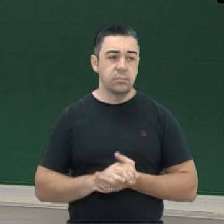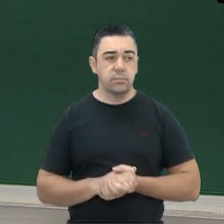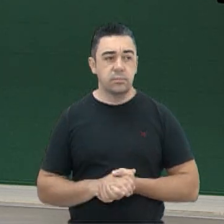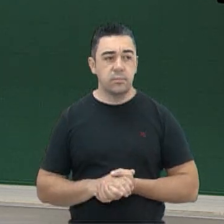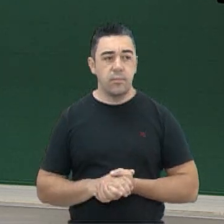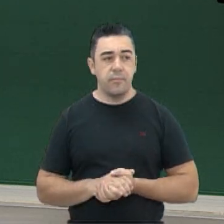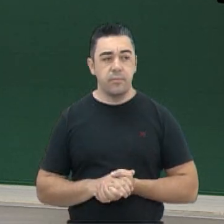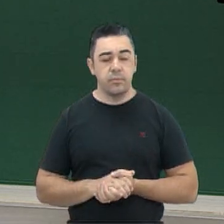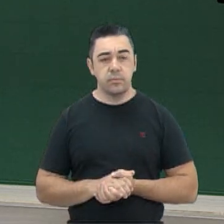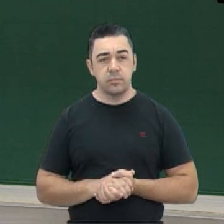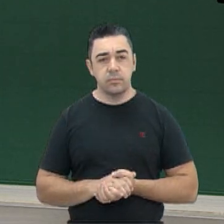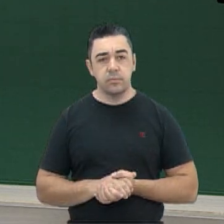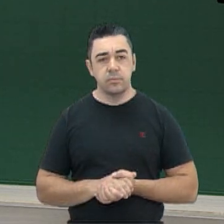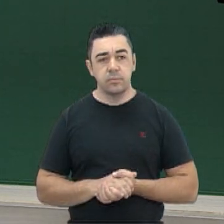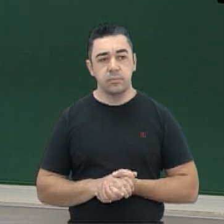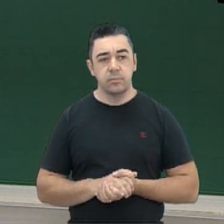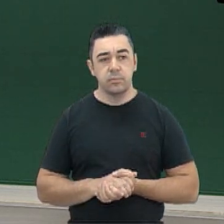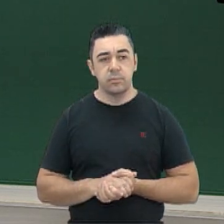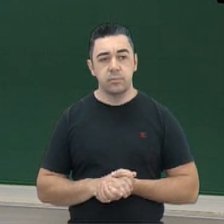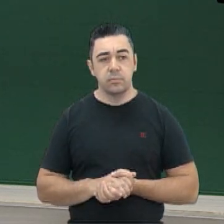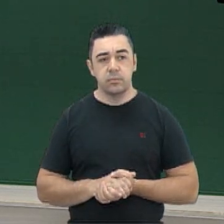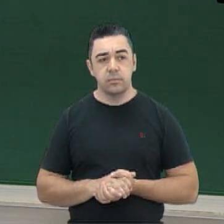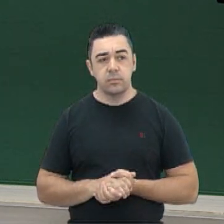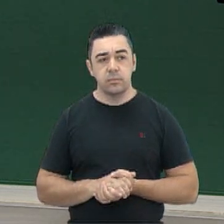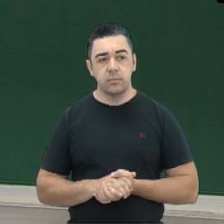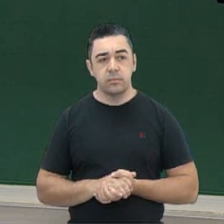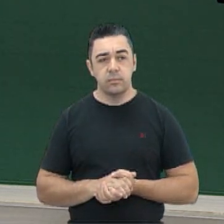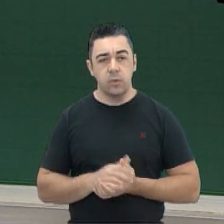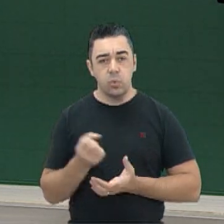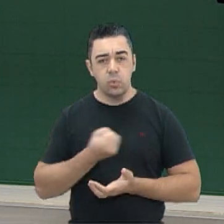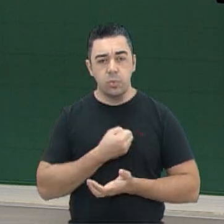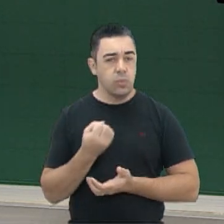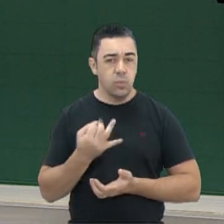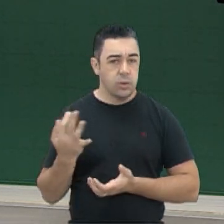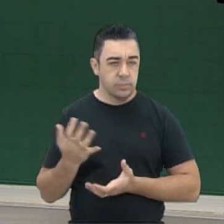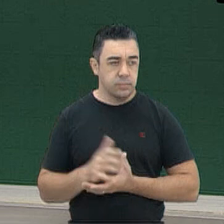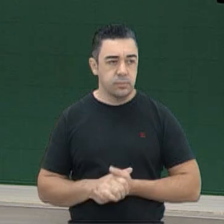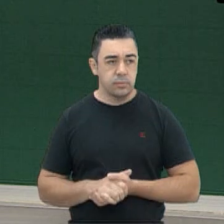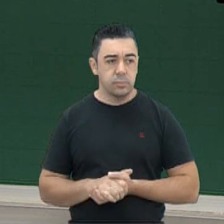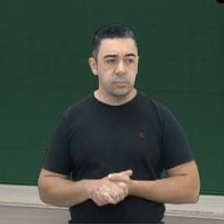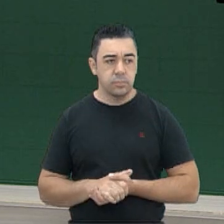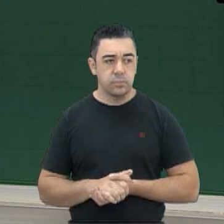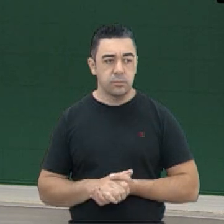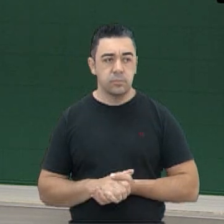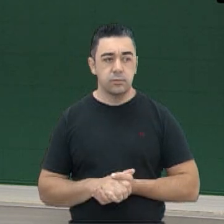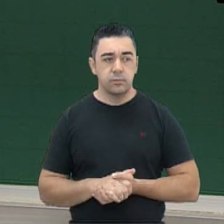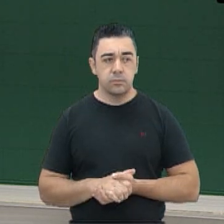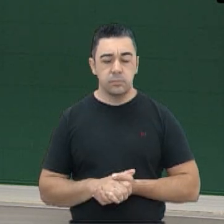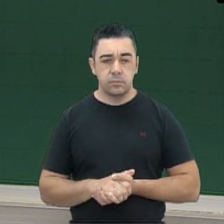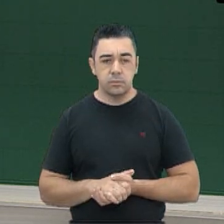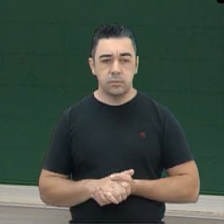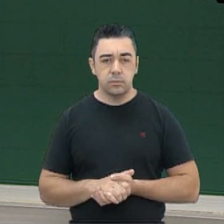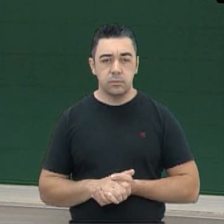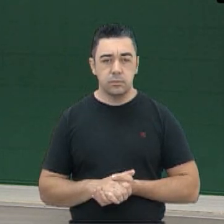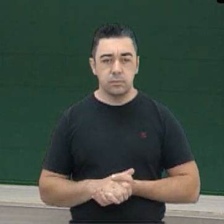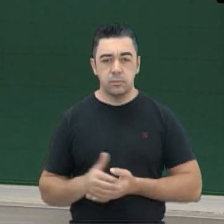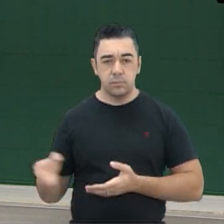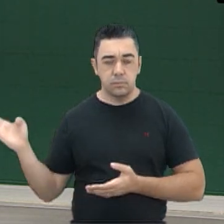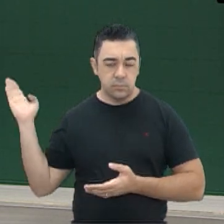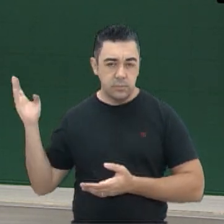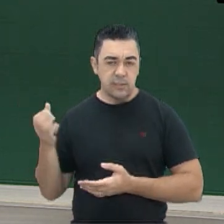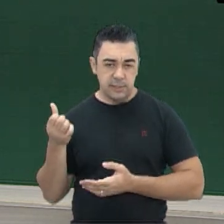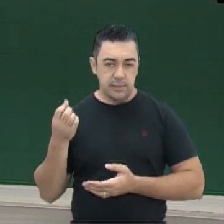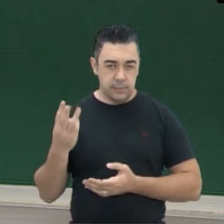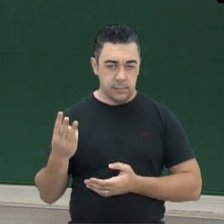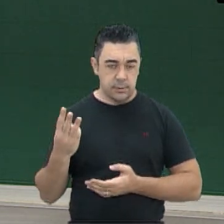embaixo. 124 menos 61. Fazer a conta, 4 menos 1 dá 3, 12 menos 6 dá